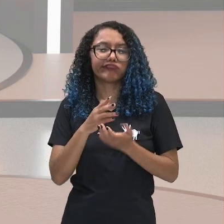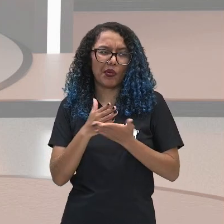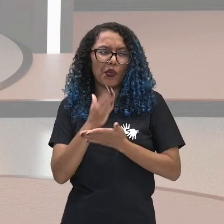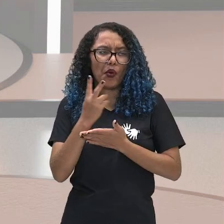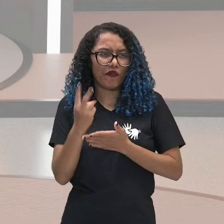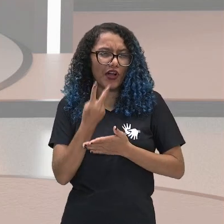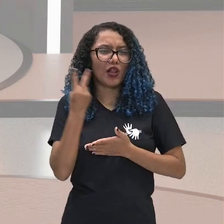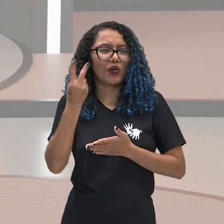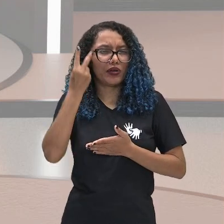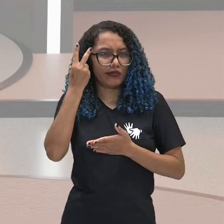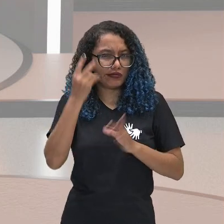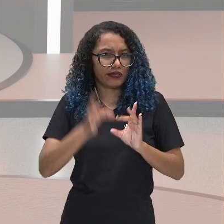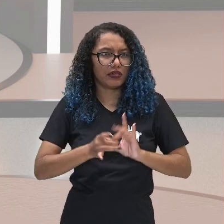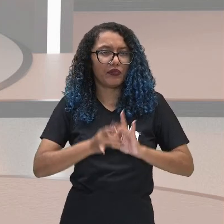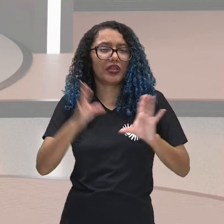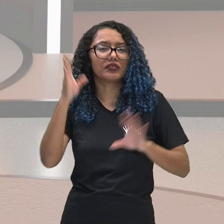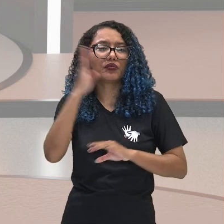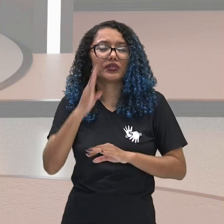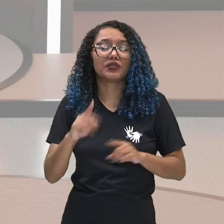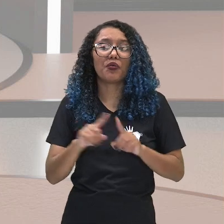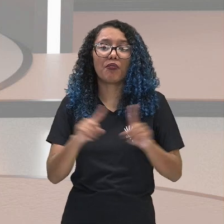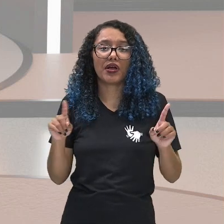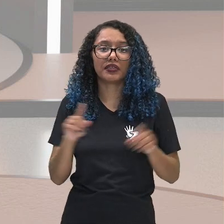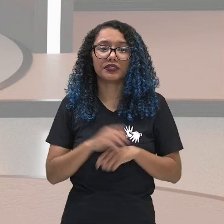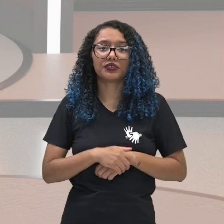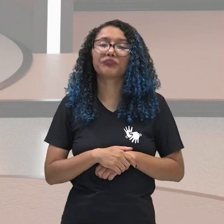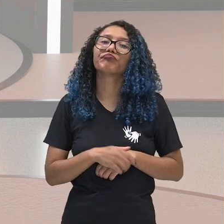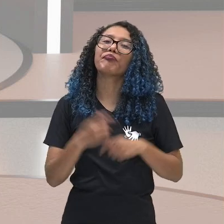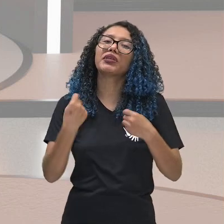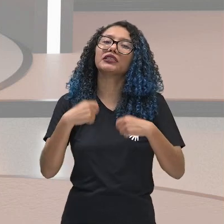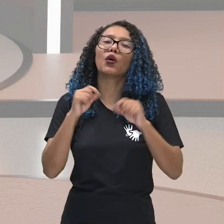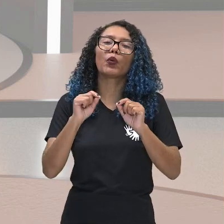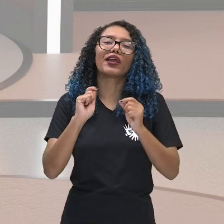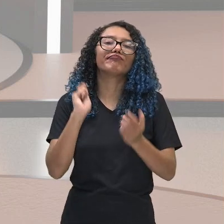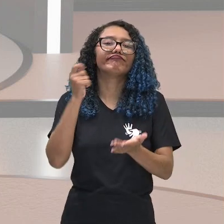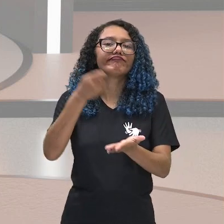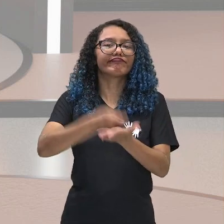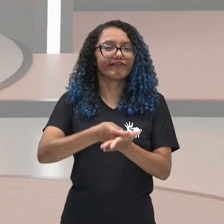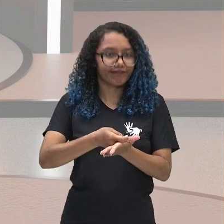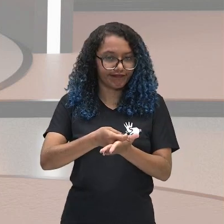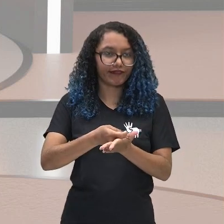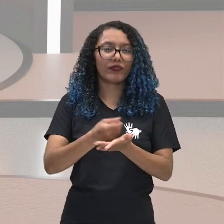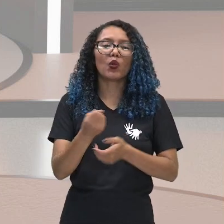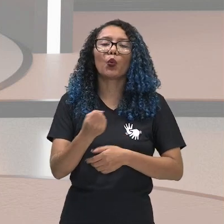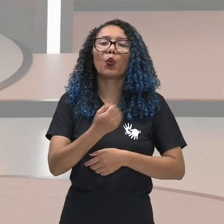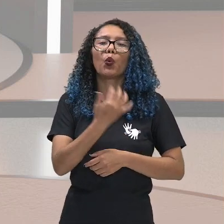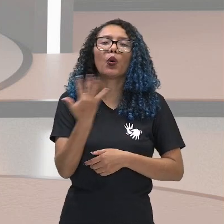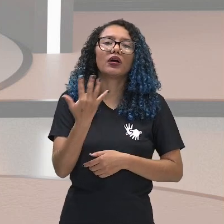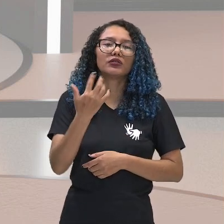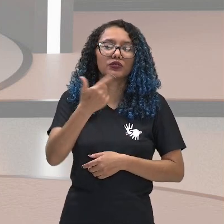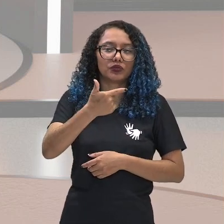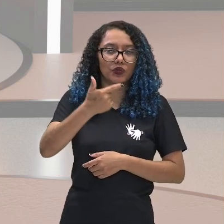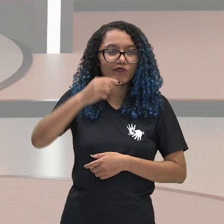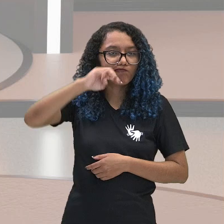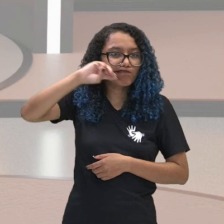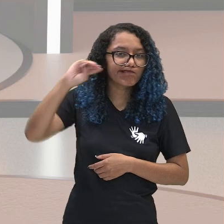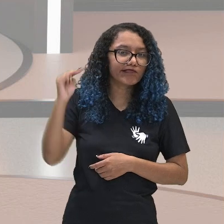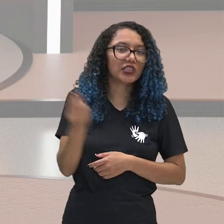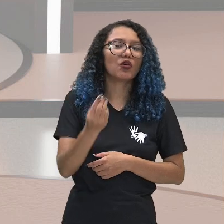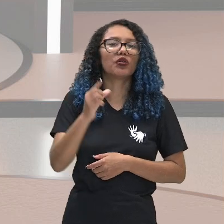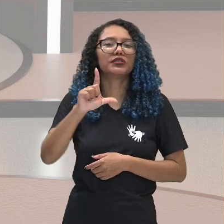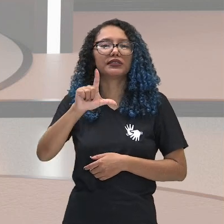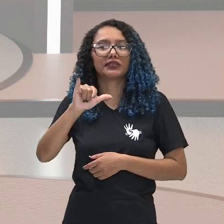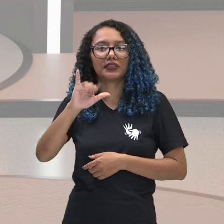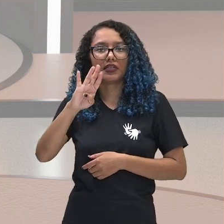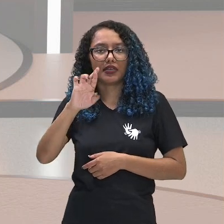do Brasil, mas o reconhecimento ele foi pago, tá? O valor, então, de 2 milhões de libras esterlinas através, então,